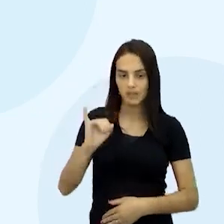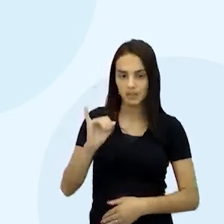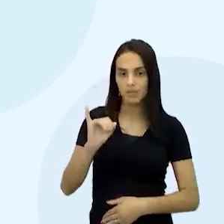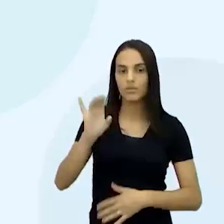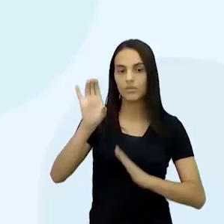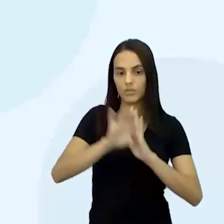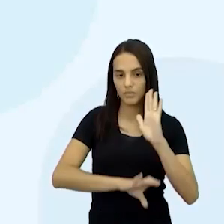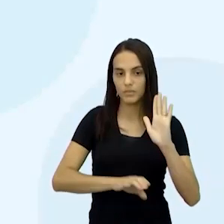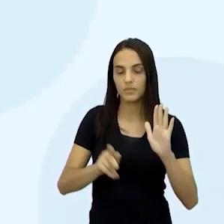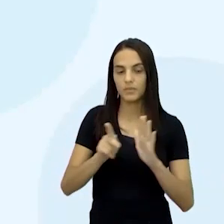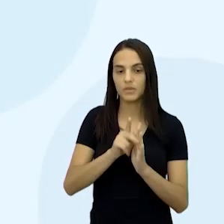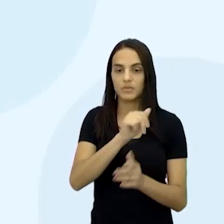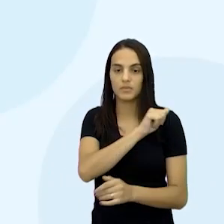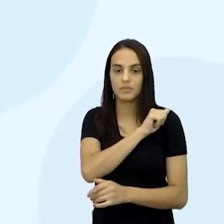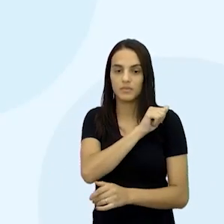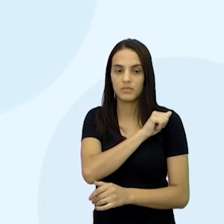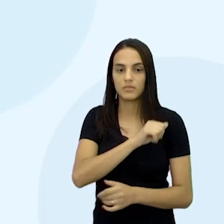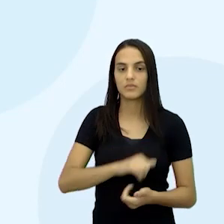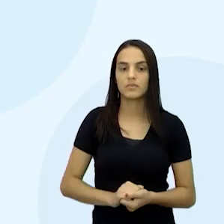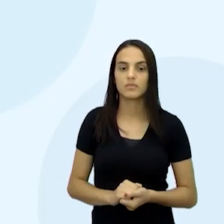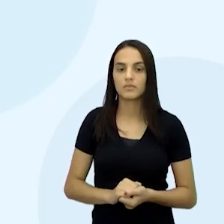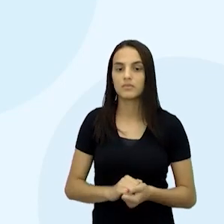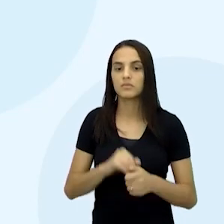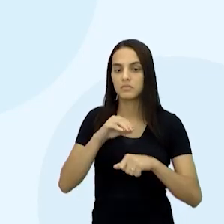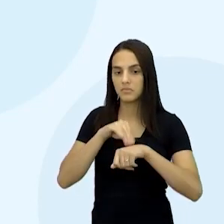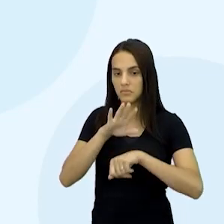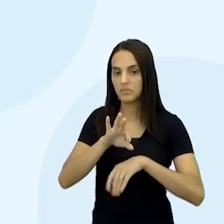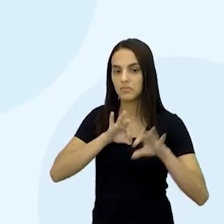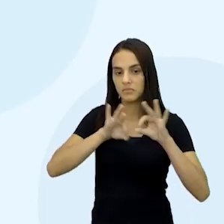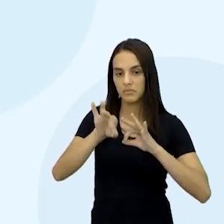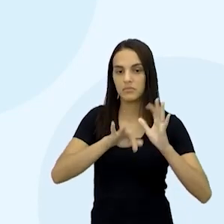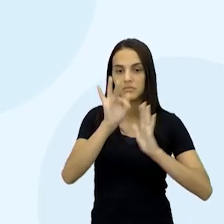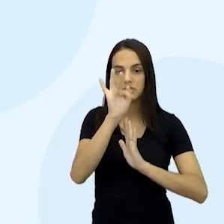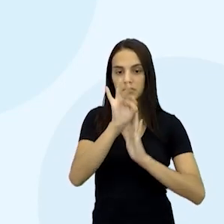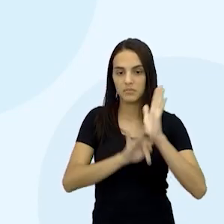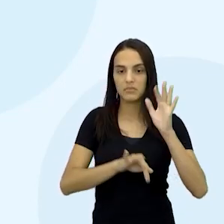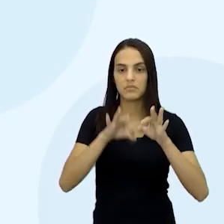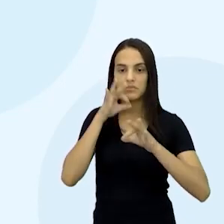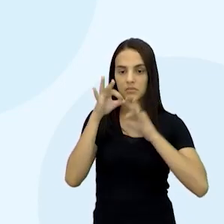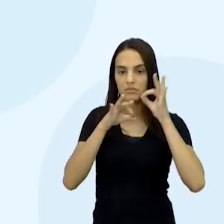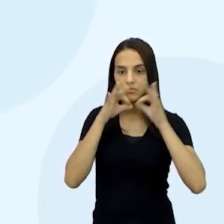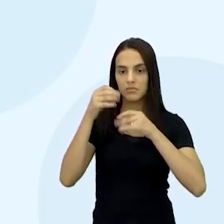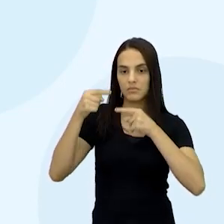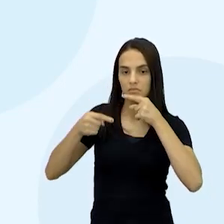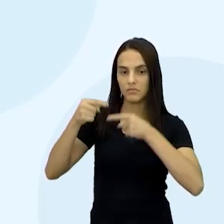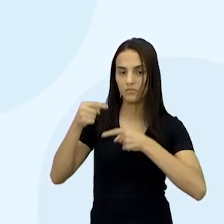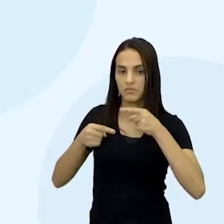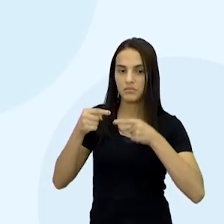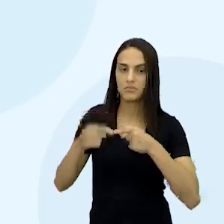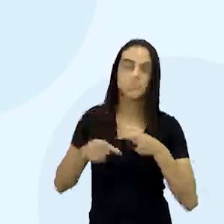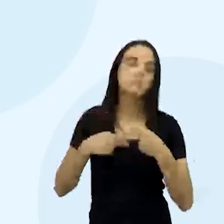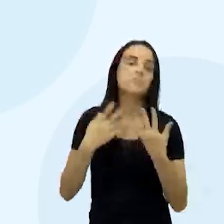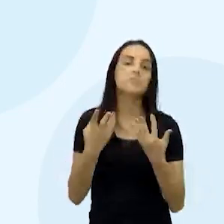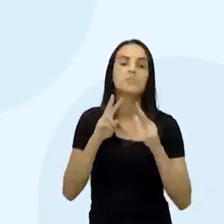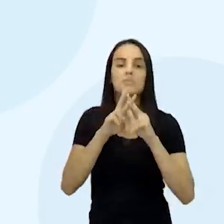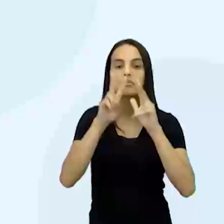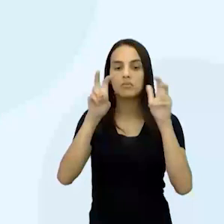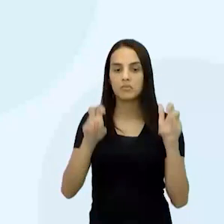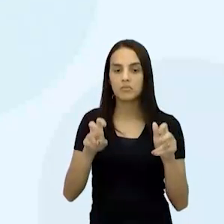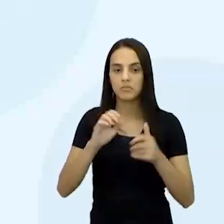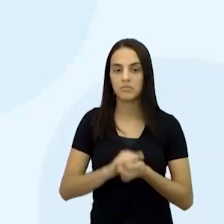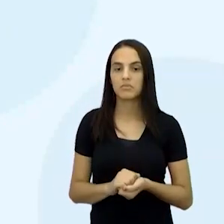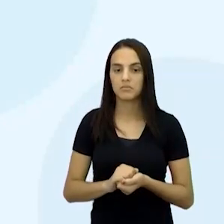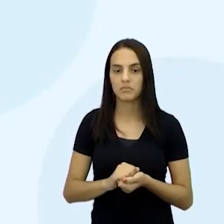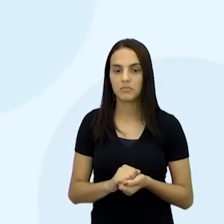unidade curricular 1, né, pelos estudantes, sugerimos aí a elaboração de um texto argumentativo